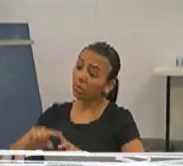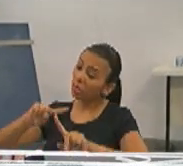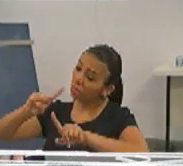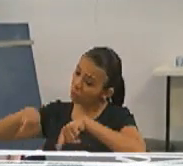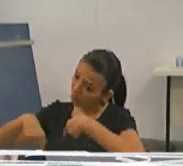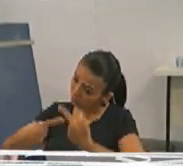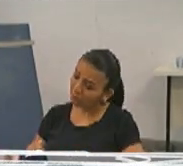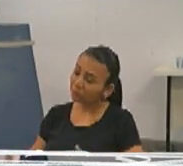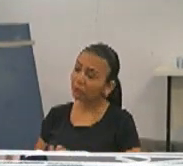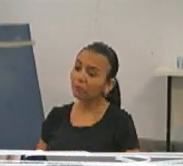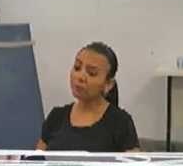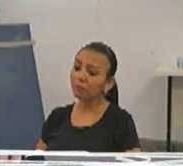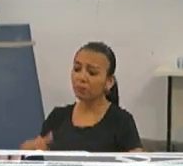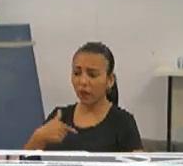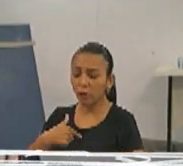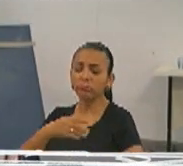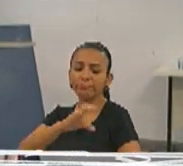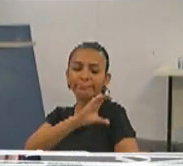seguida,